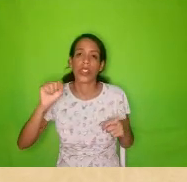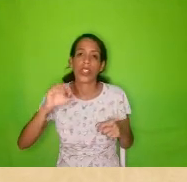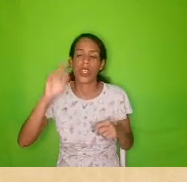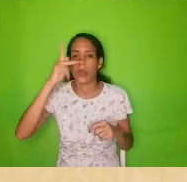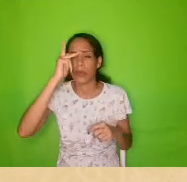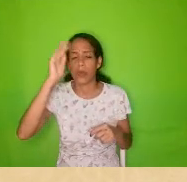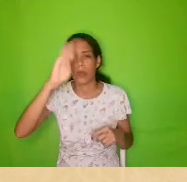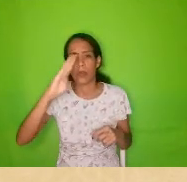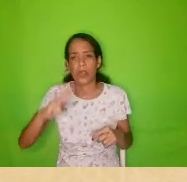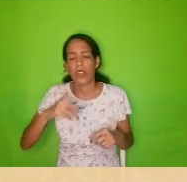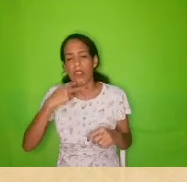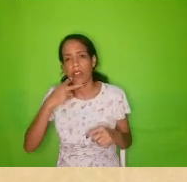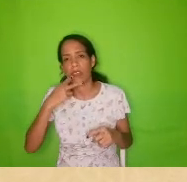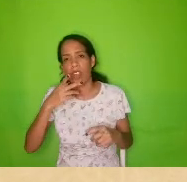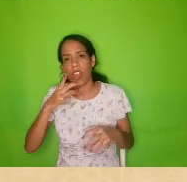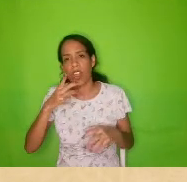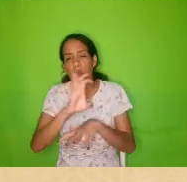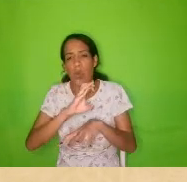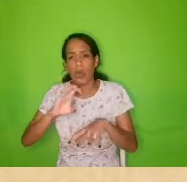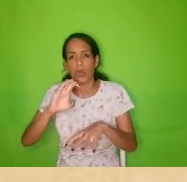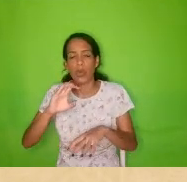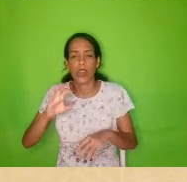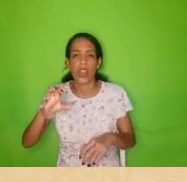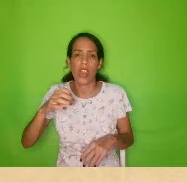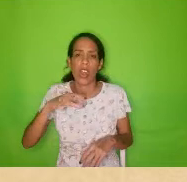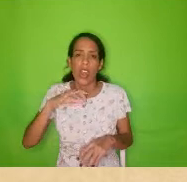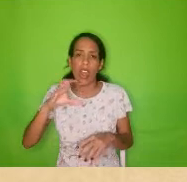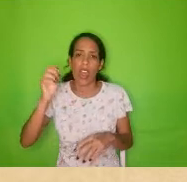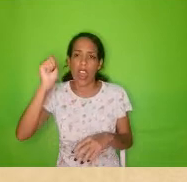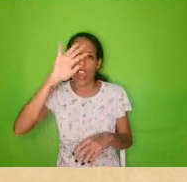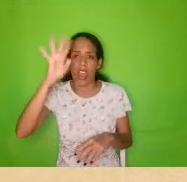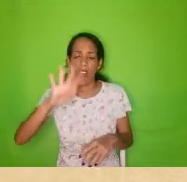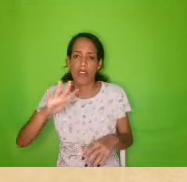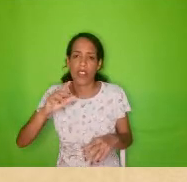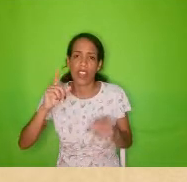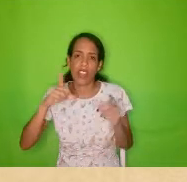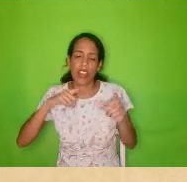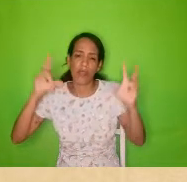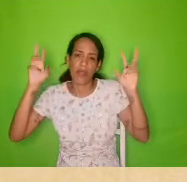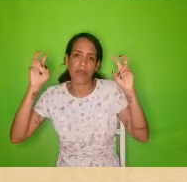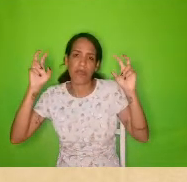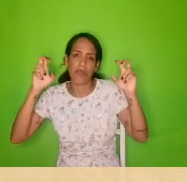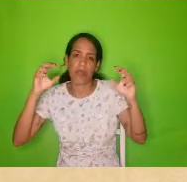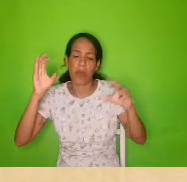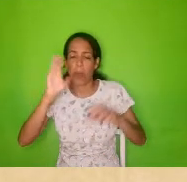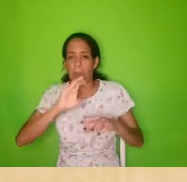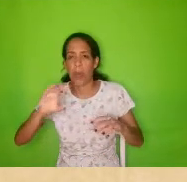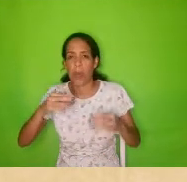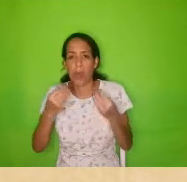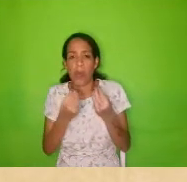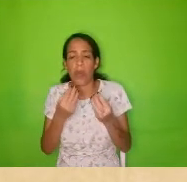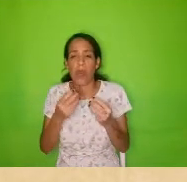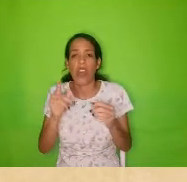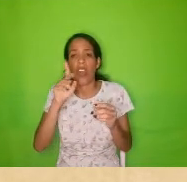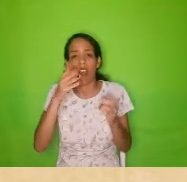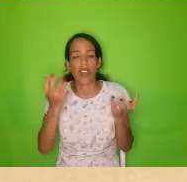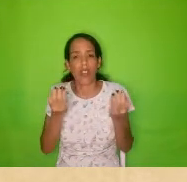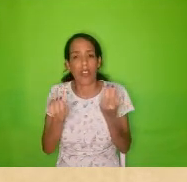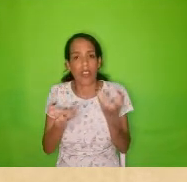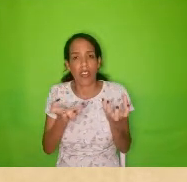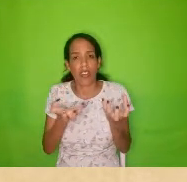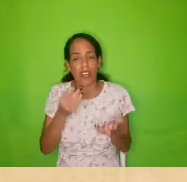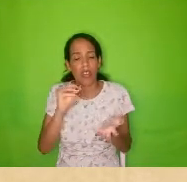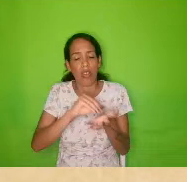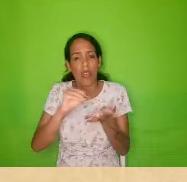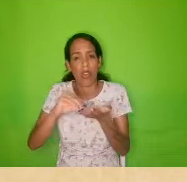cultura africana, vem logo esses aspectos culturais, essa simbologia, esses africanos compuseram cerca de 10%